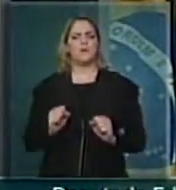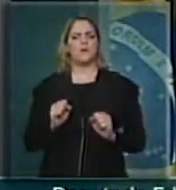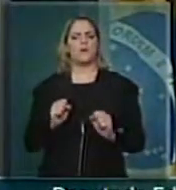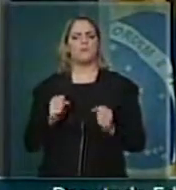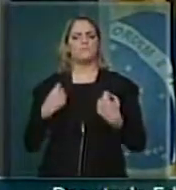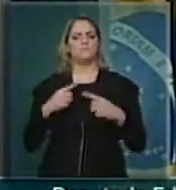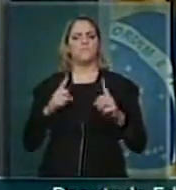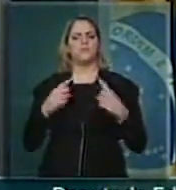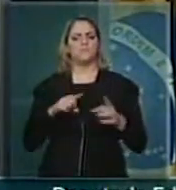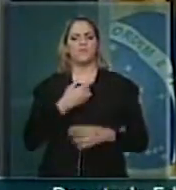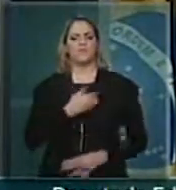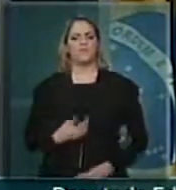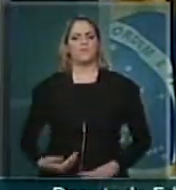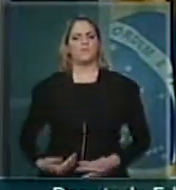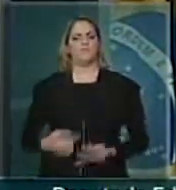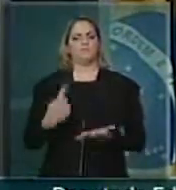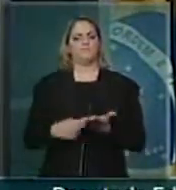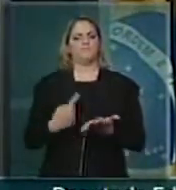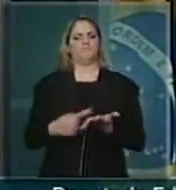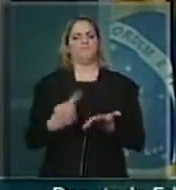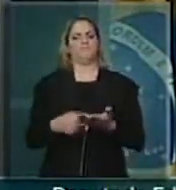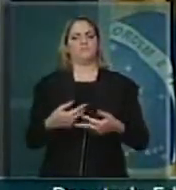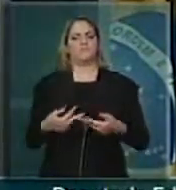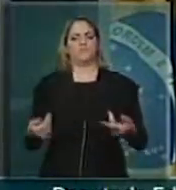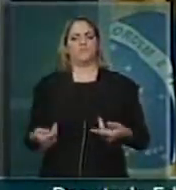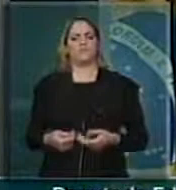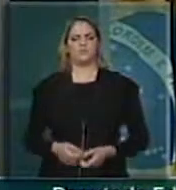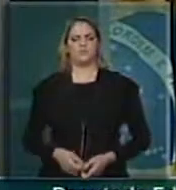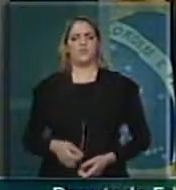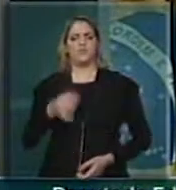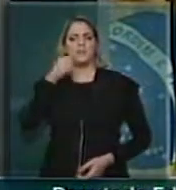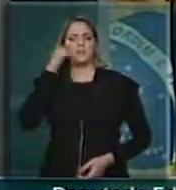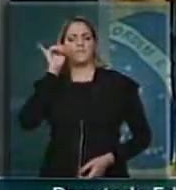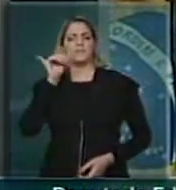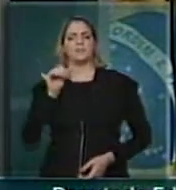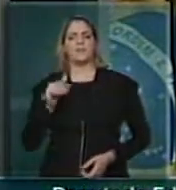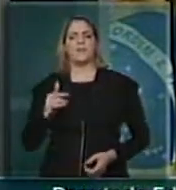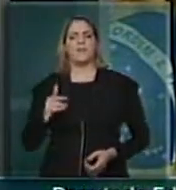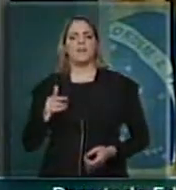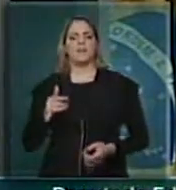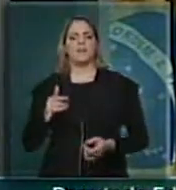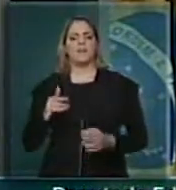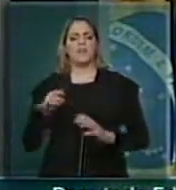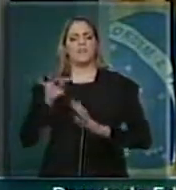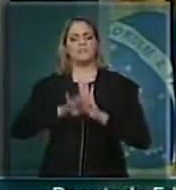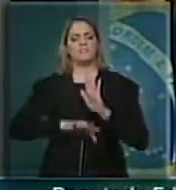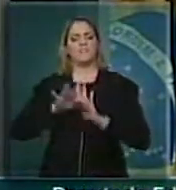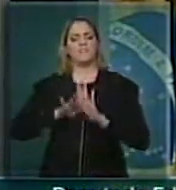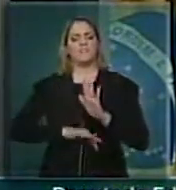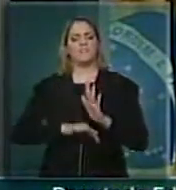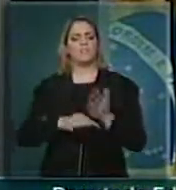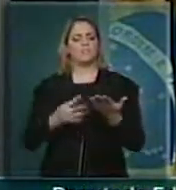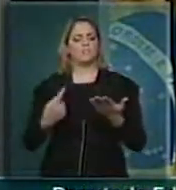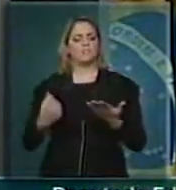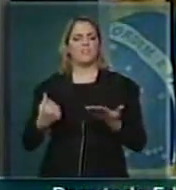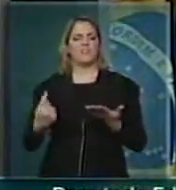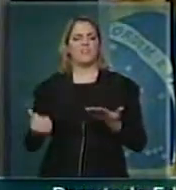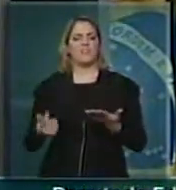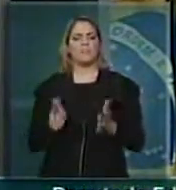para o estado do Rio de Janeiro e que não cai no denuncismo vazio, né? É importante